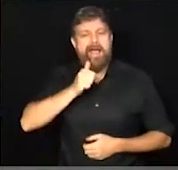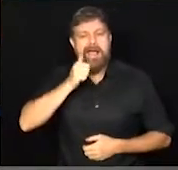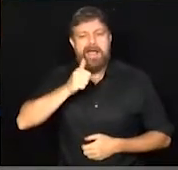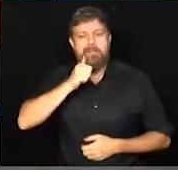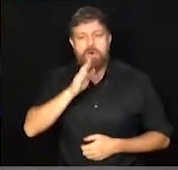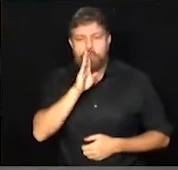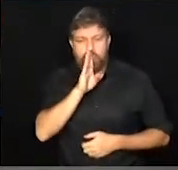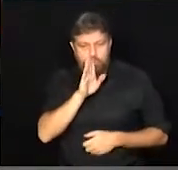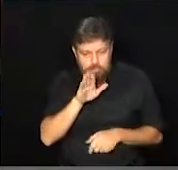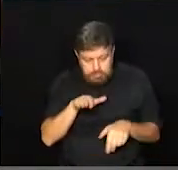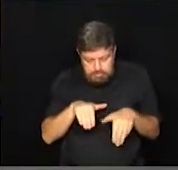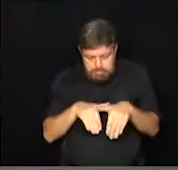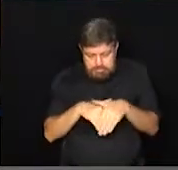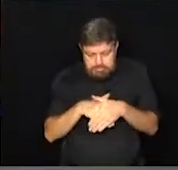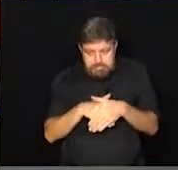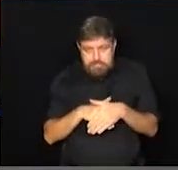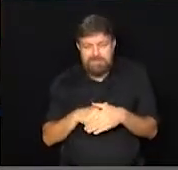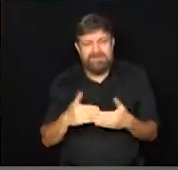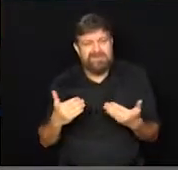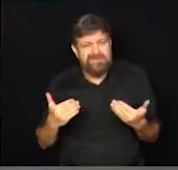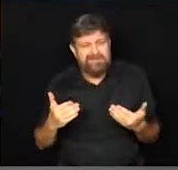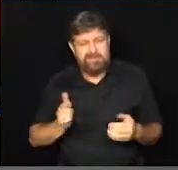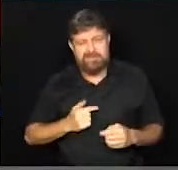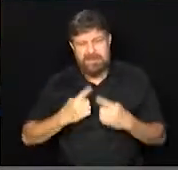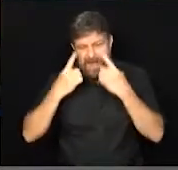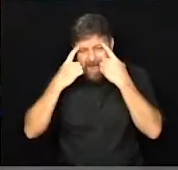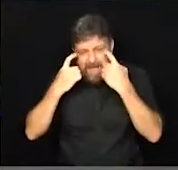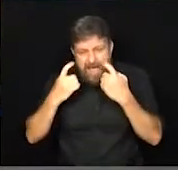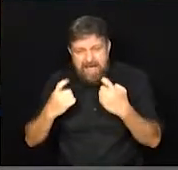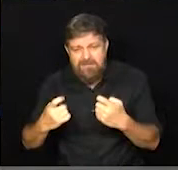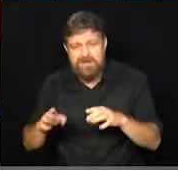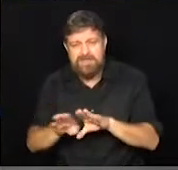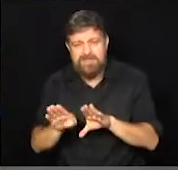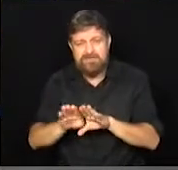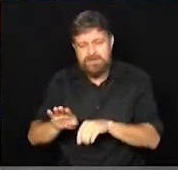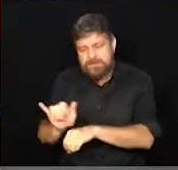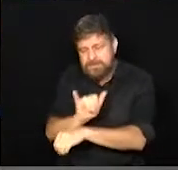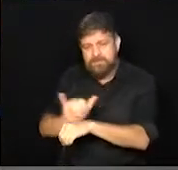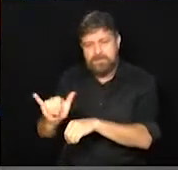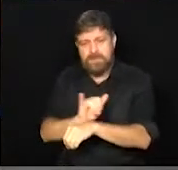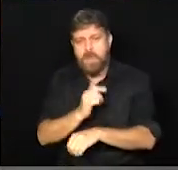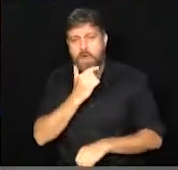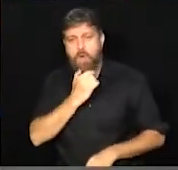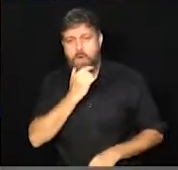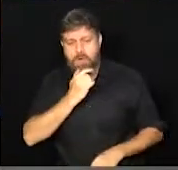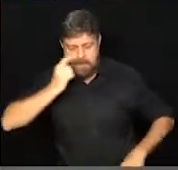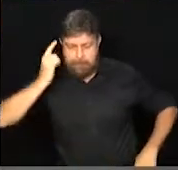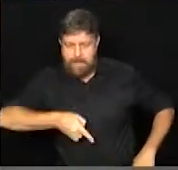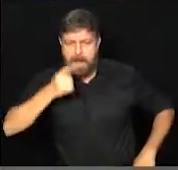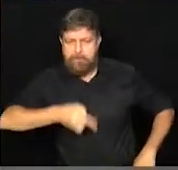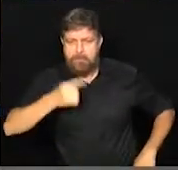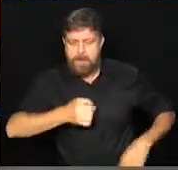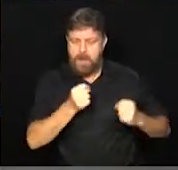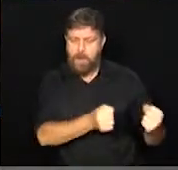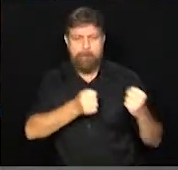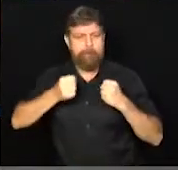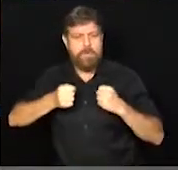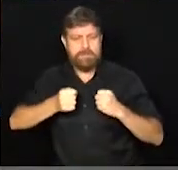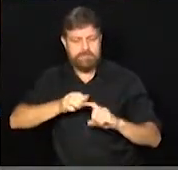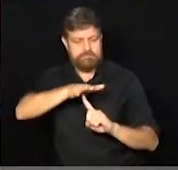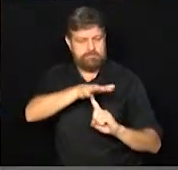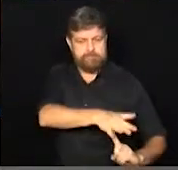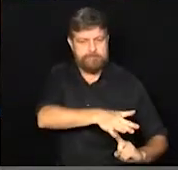e o comportamento da mulher, e a violência ela é, então, um instrumento de dominação, de reforço desse poder e